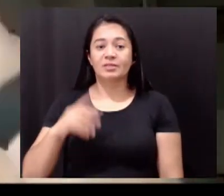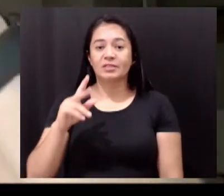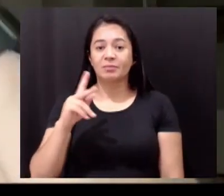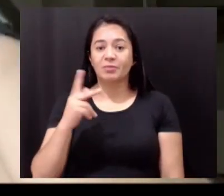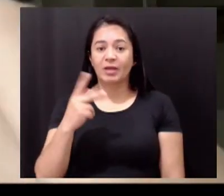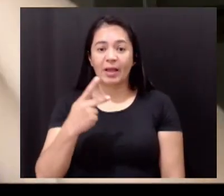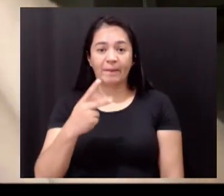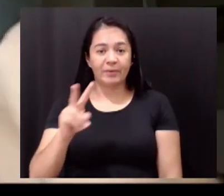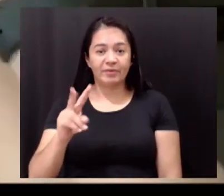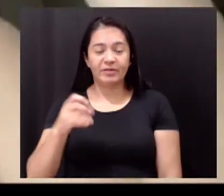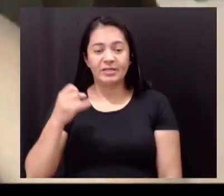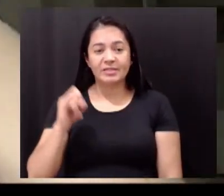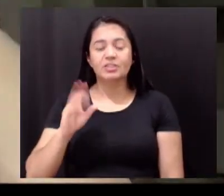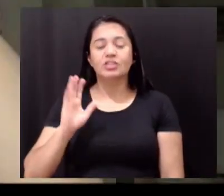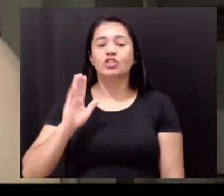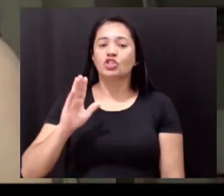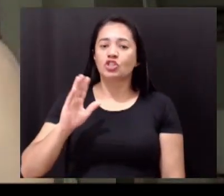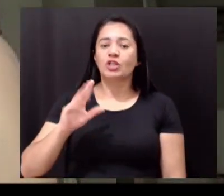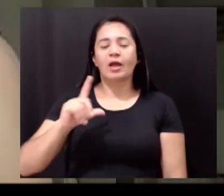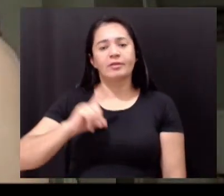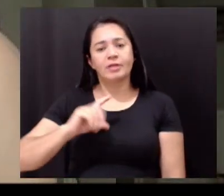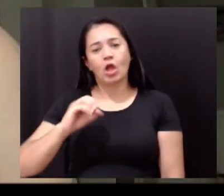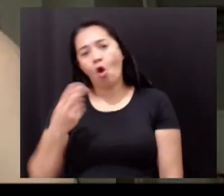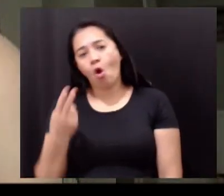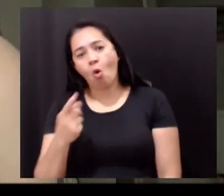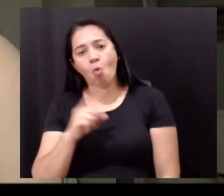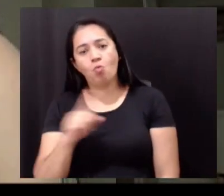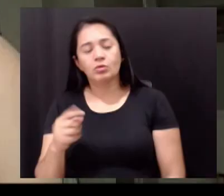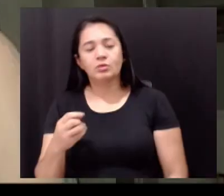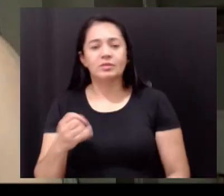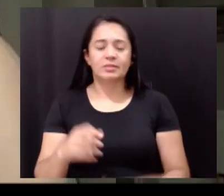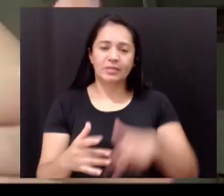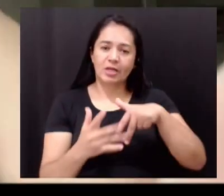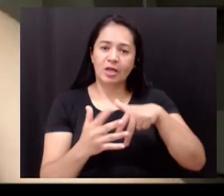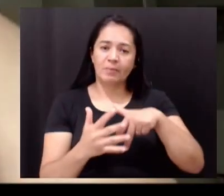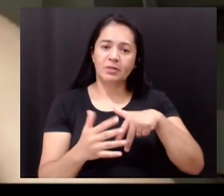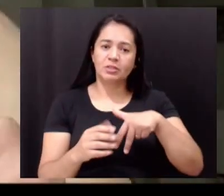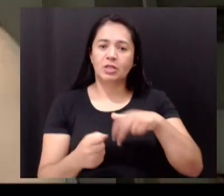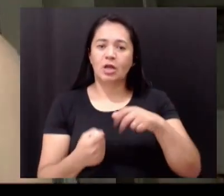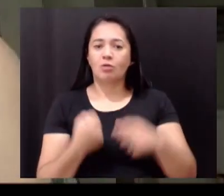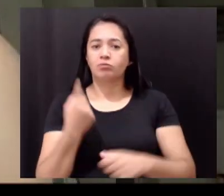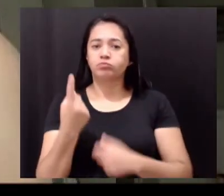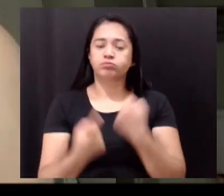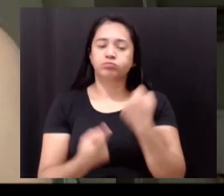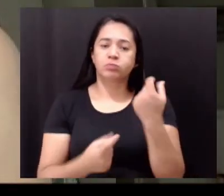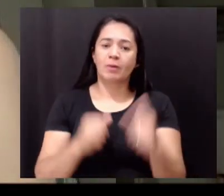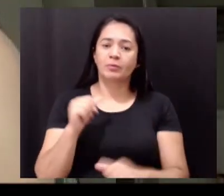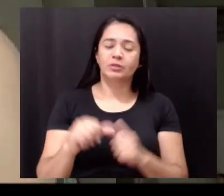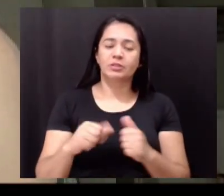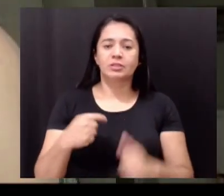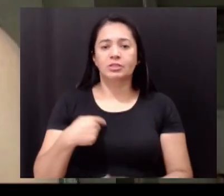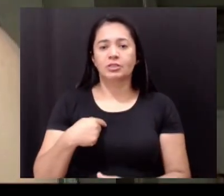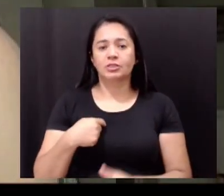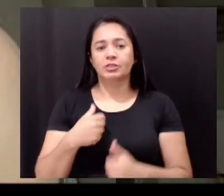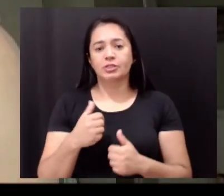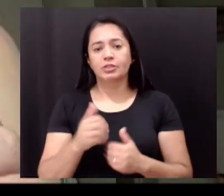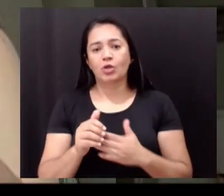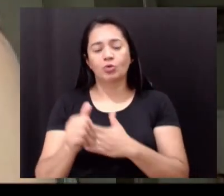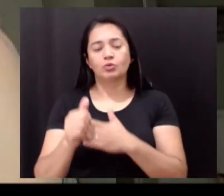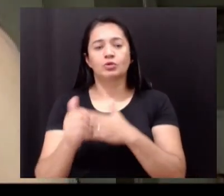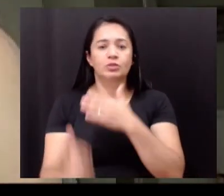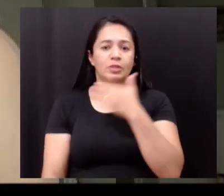está presente lá ou não e se a paciente tem ou não alguma alteração para eu poder tomar a melhor conduta. Outra coisa